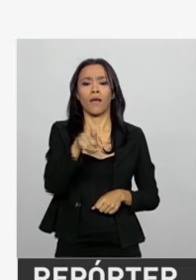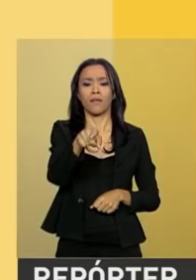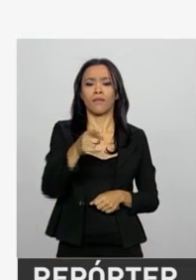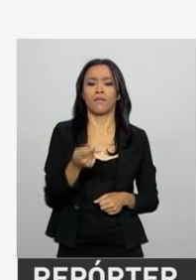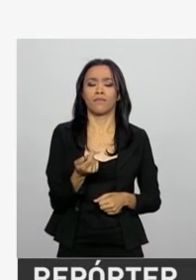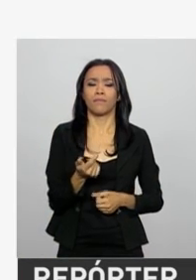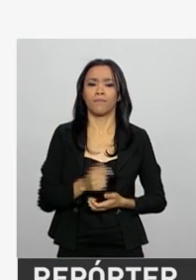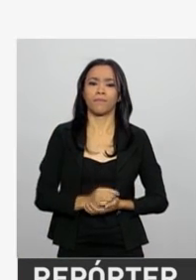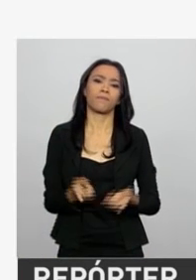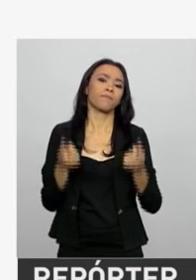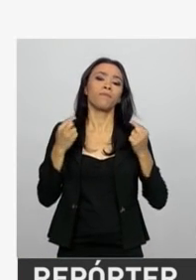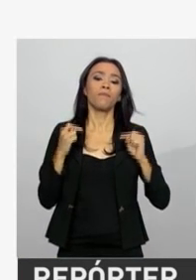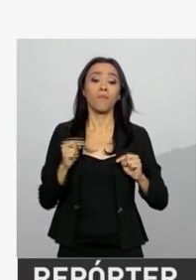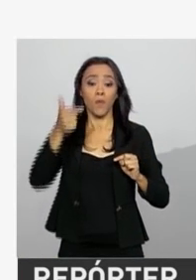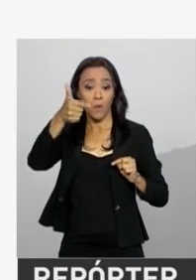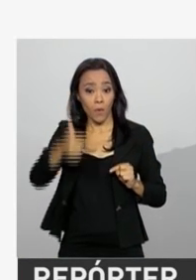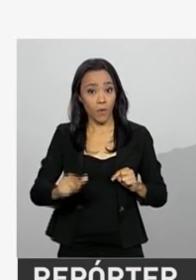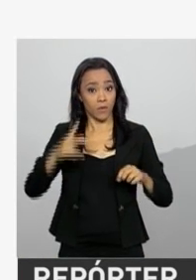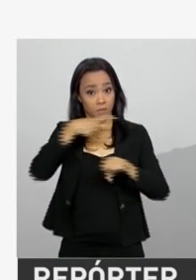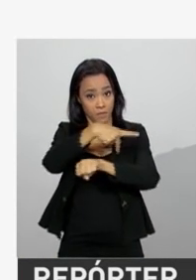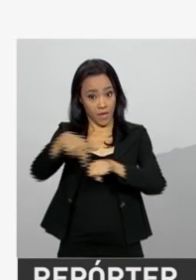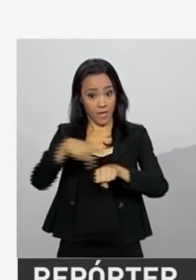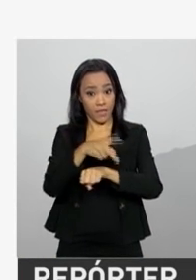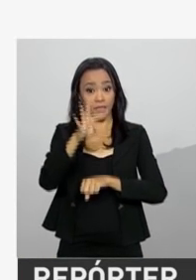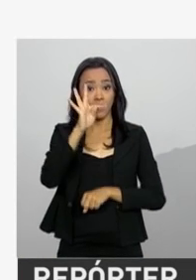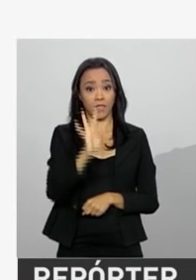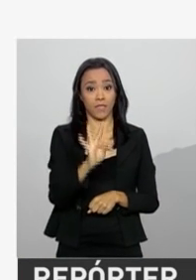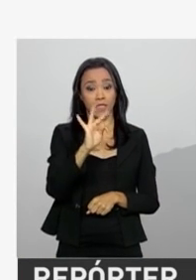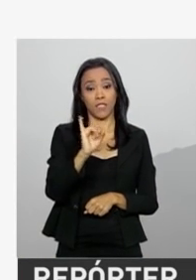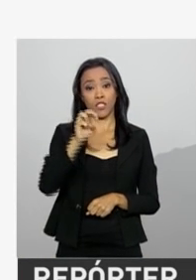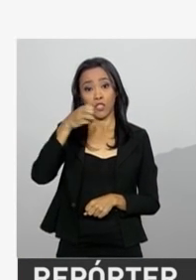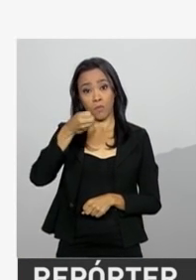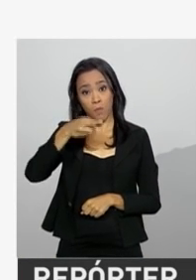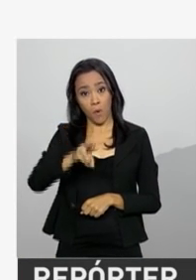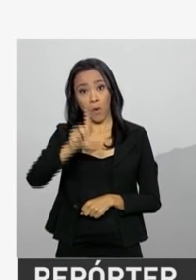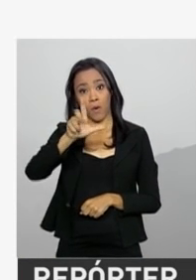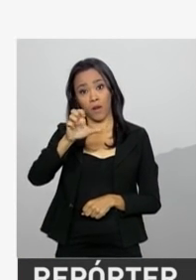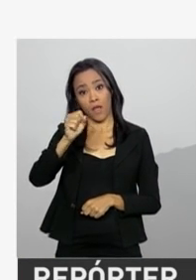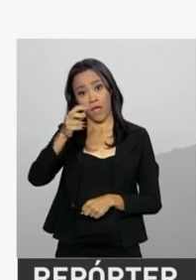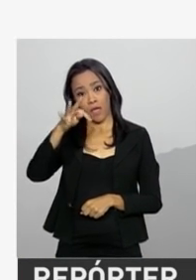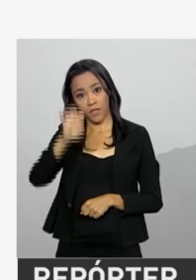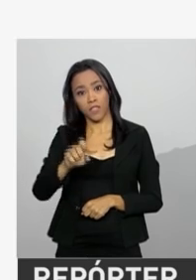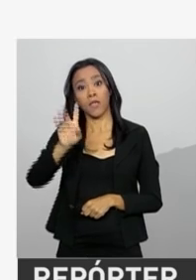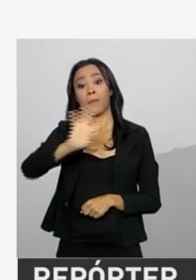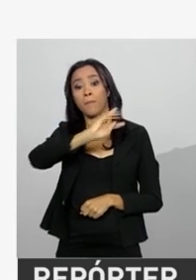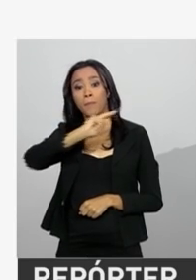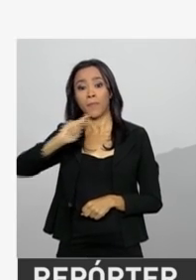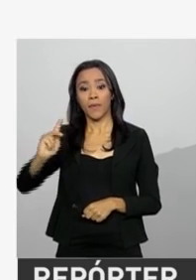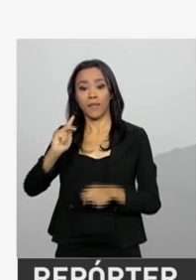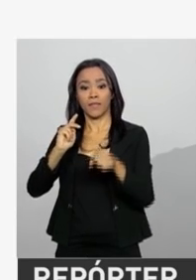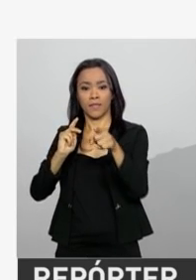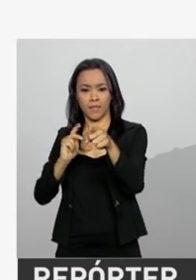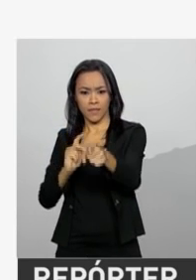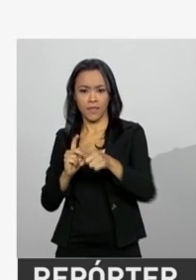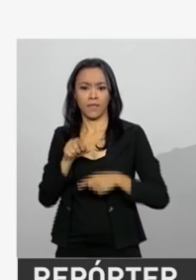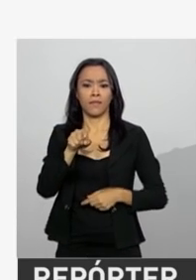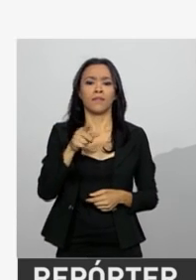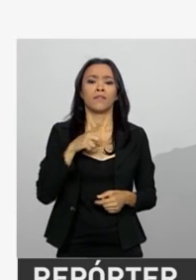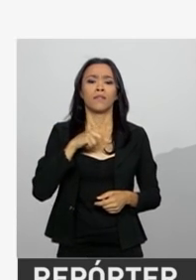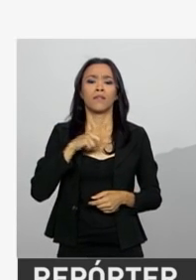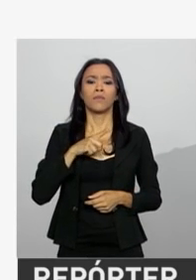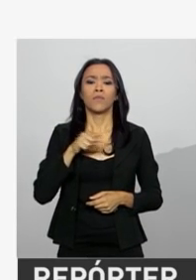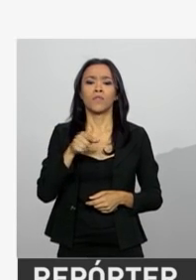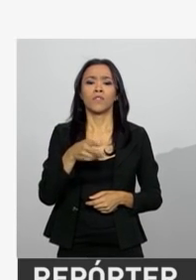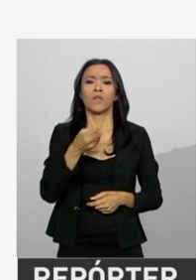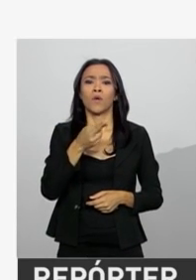Dólares localizado no sudeste da Ásia o Timor Leste tem como presidente taur matan huak a população do país é de